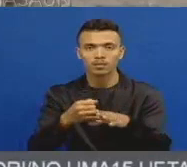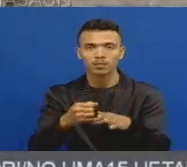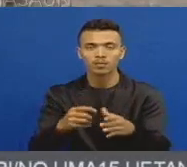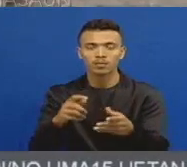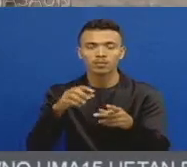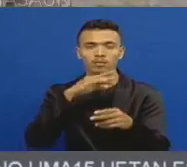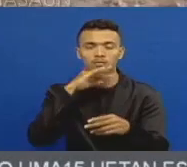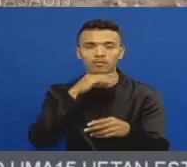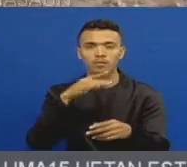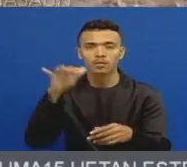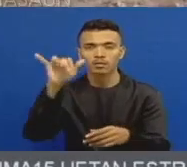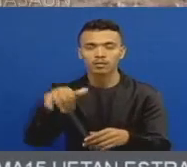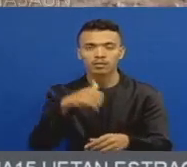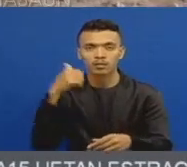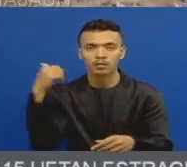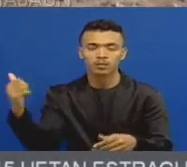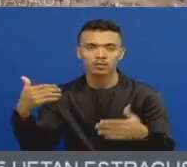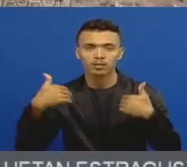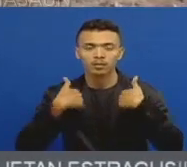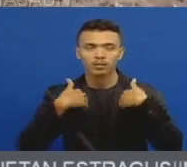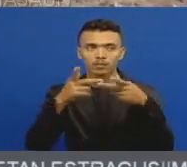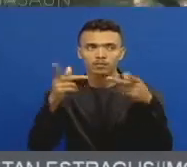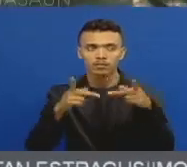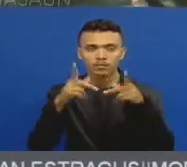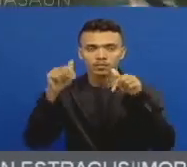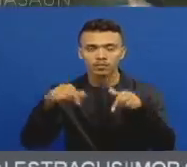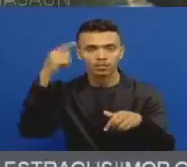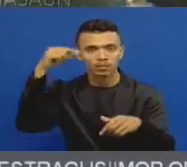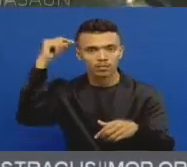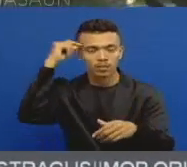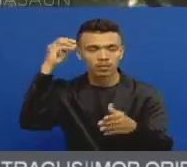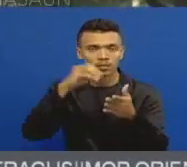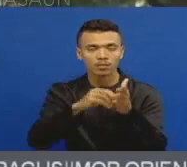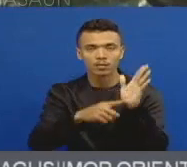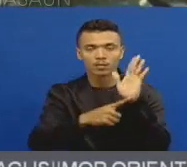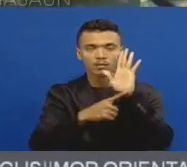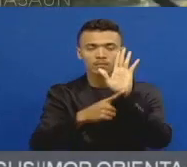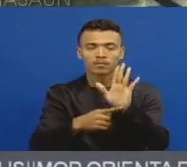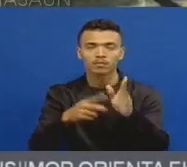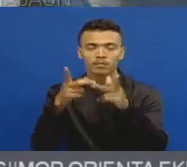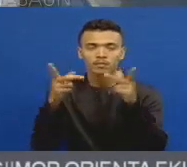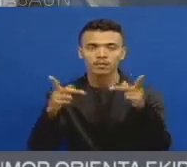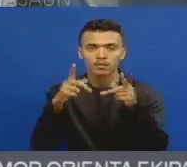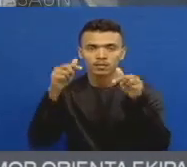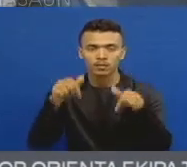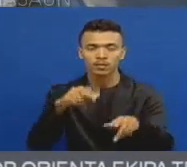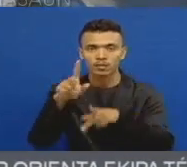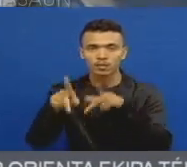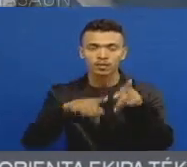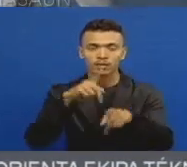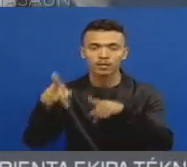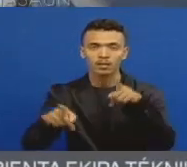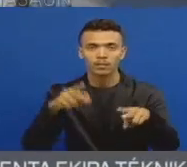tipo lixo siraselo. Mas que ia fatin ne, governo ta un aviso ia fatin dane, atu cidadão sira